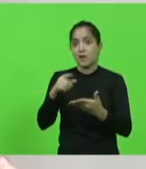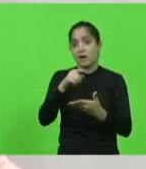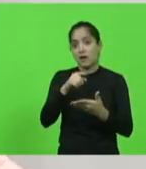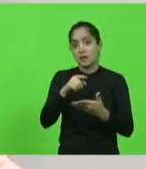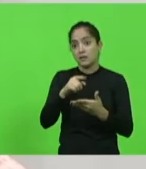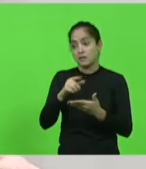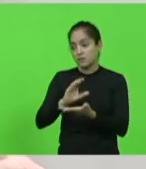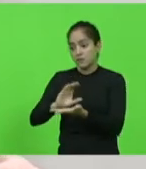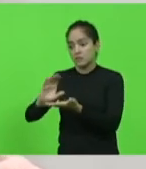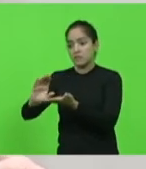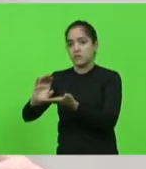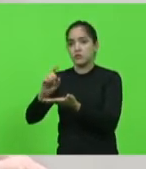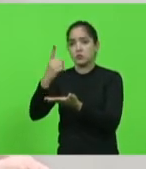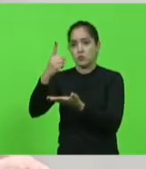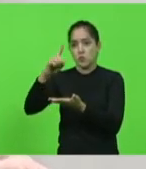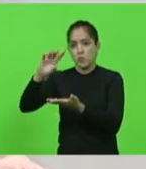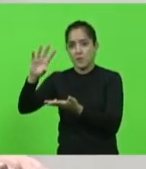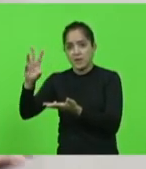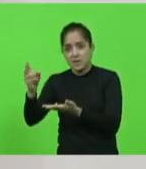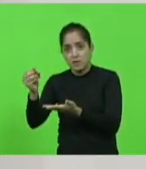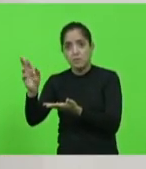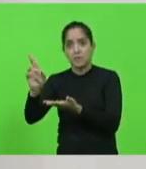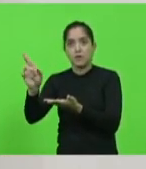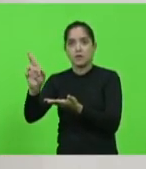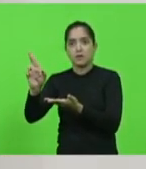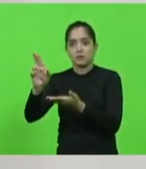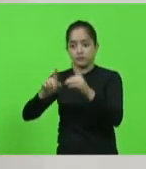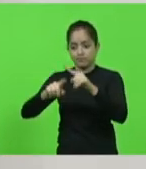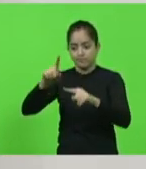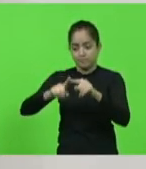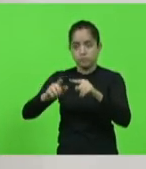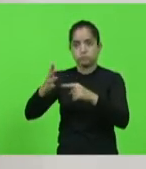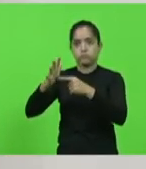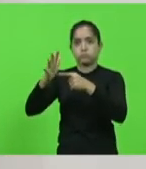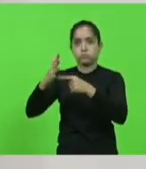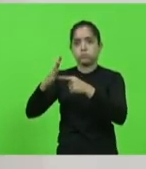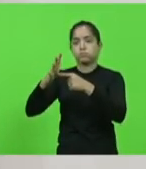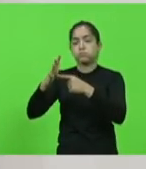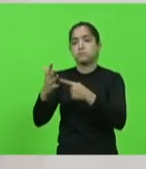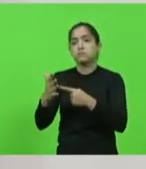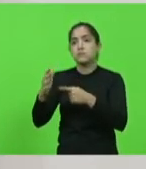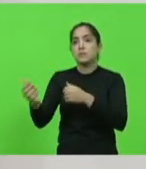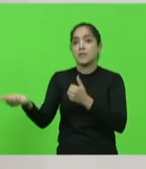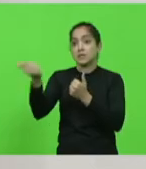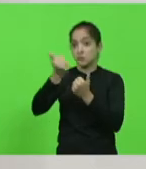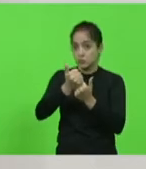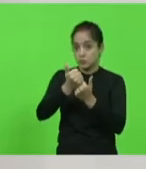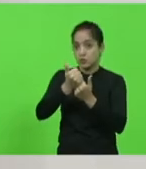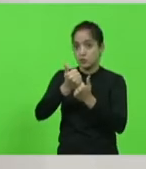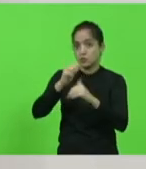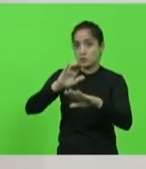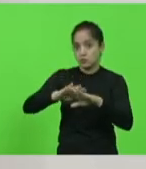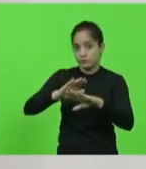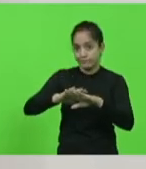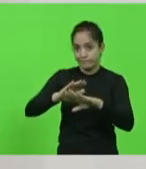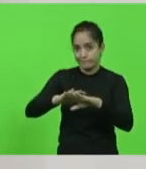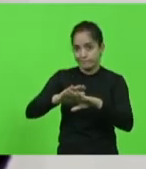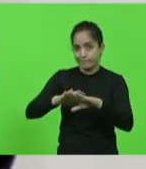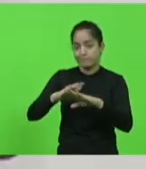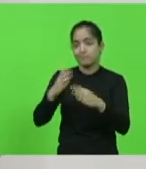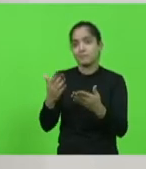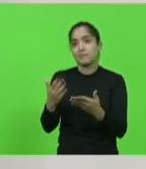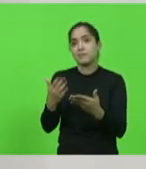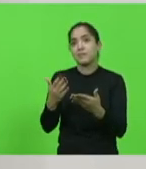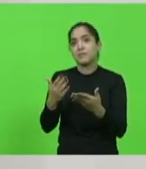investiu 1,5 milhão num equipamento para substituir a mão de obra que está carente no interior, mas não